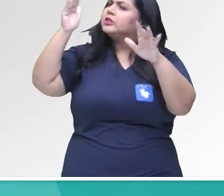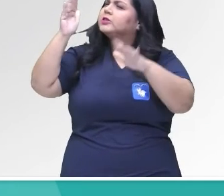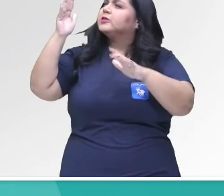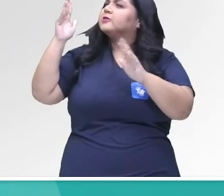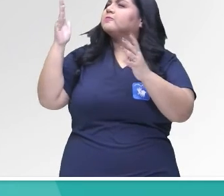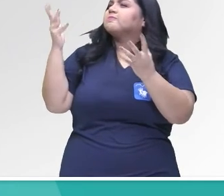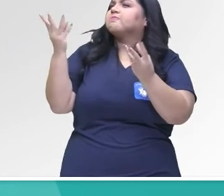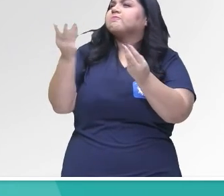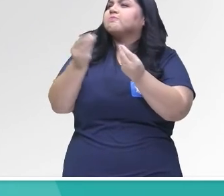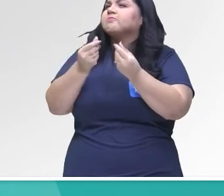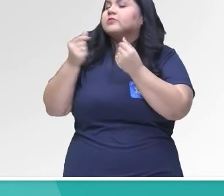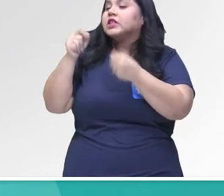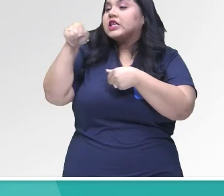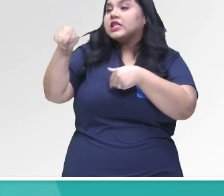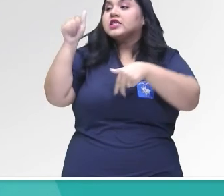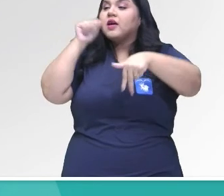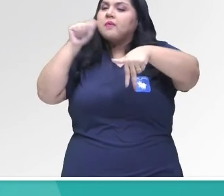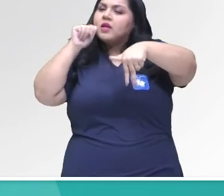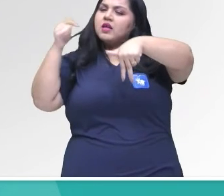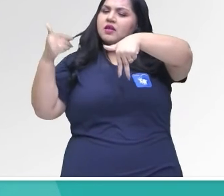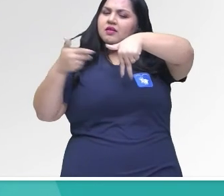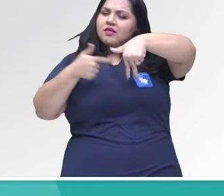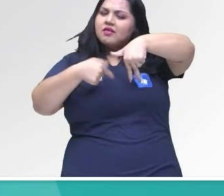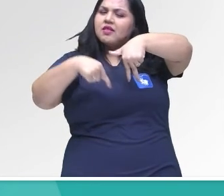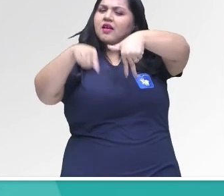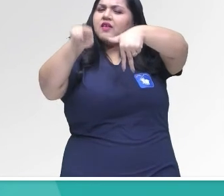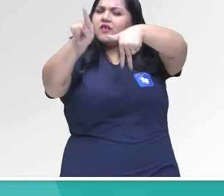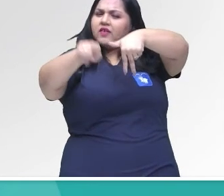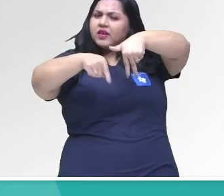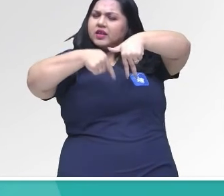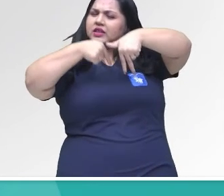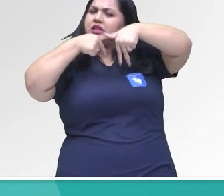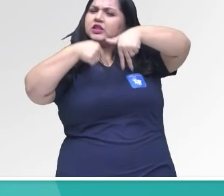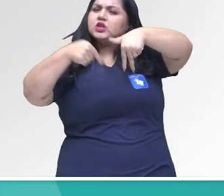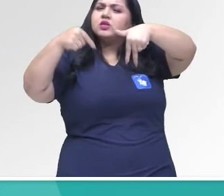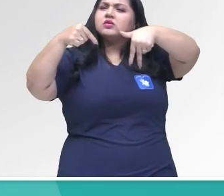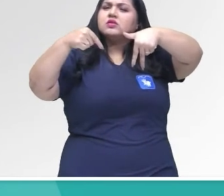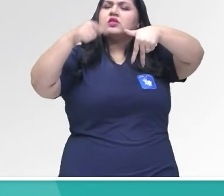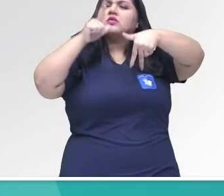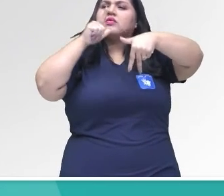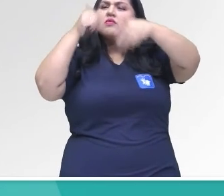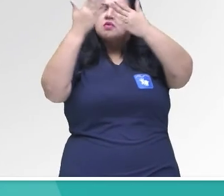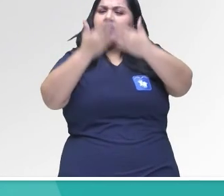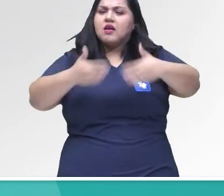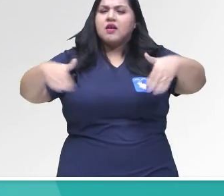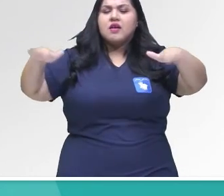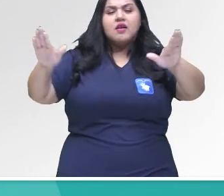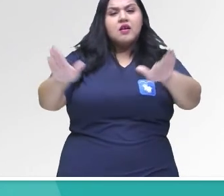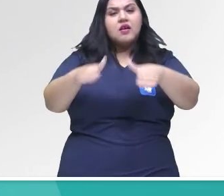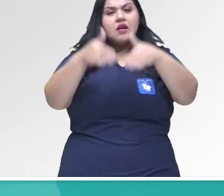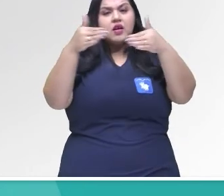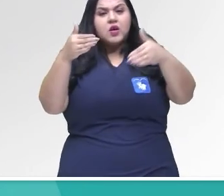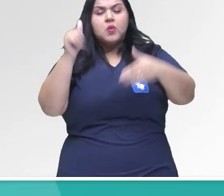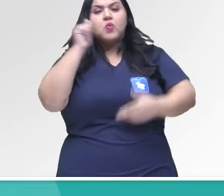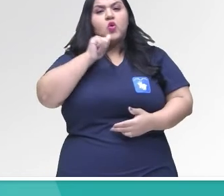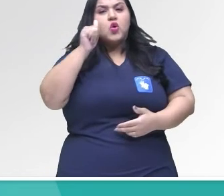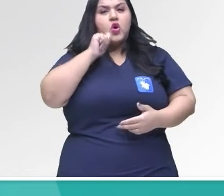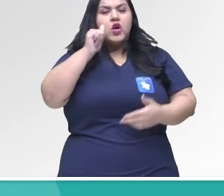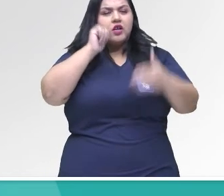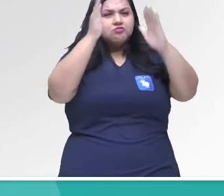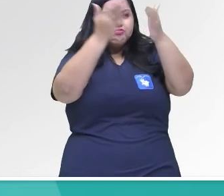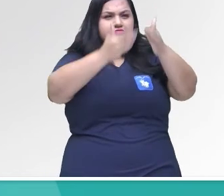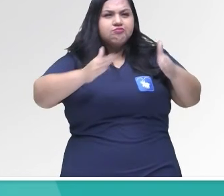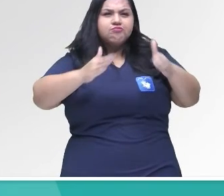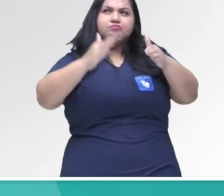graça. É essa menina que vem e que passa no doce balanço a caminho do mar. Moça do corpo dourado,